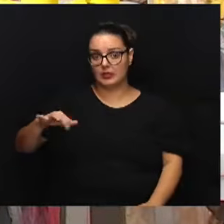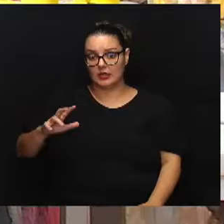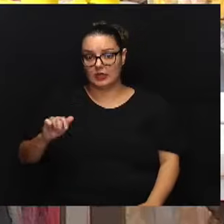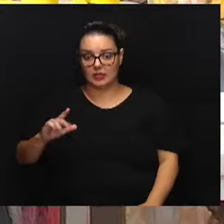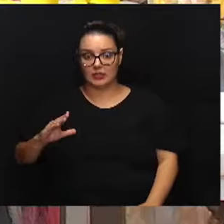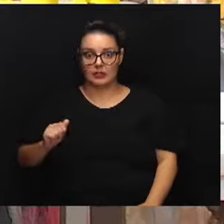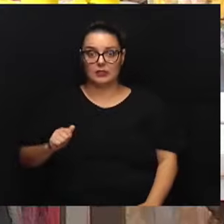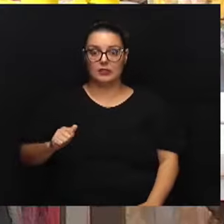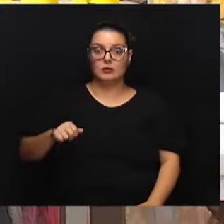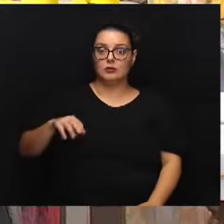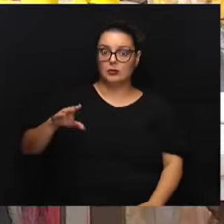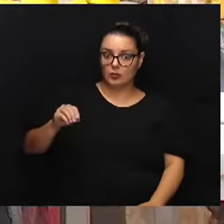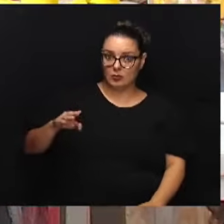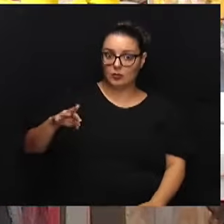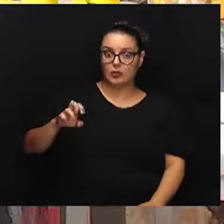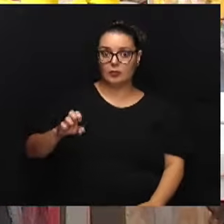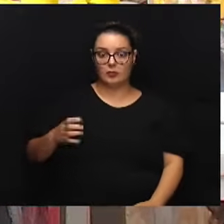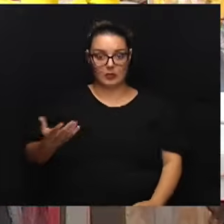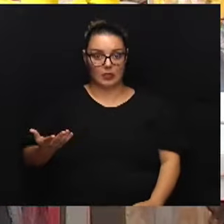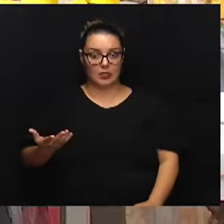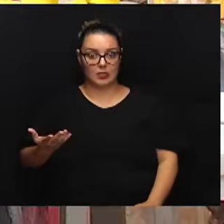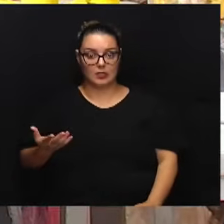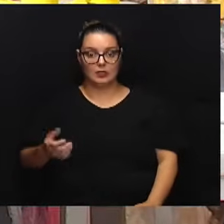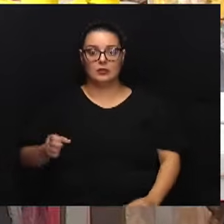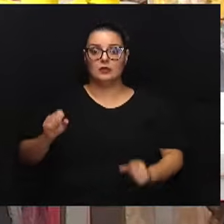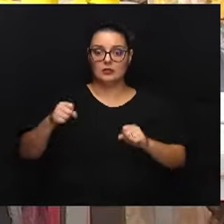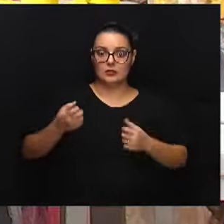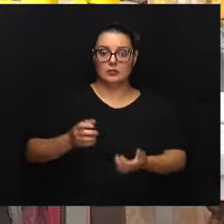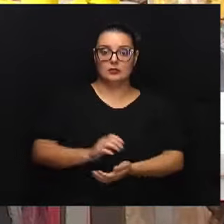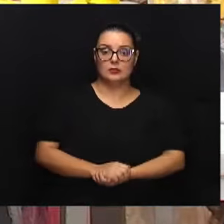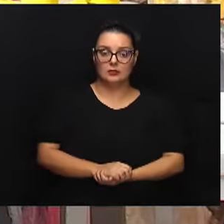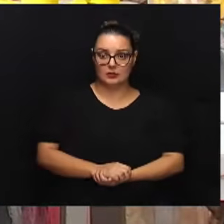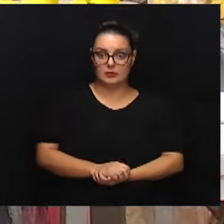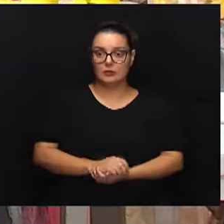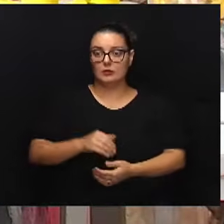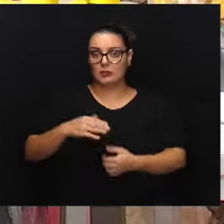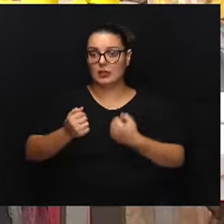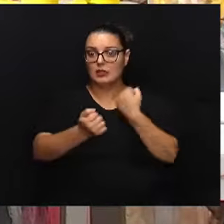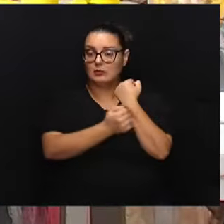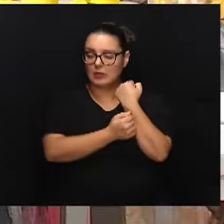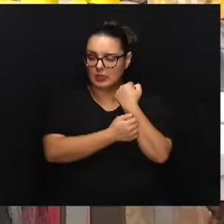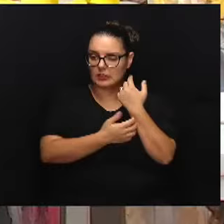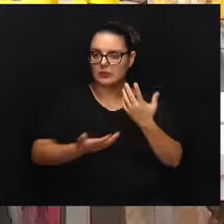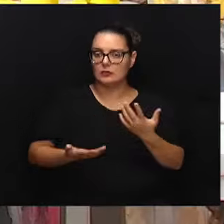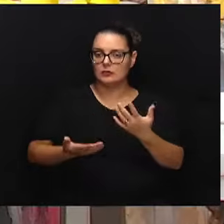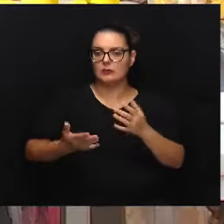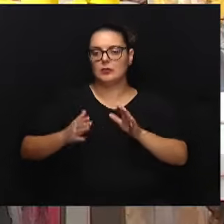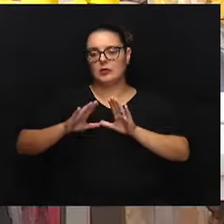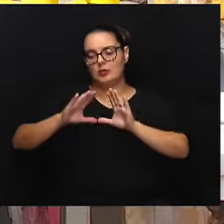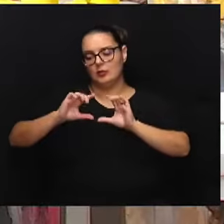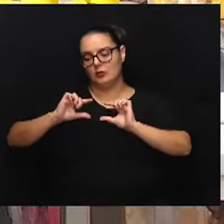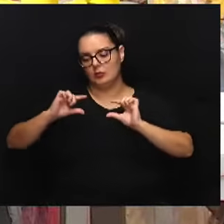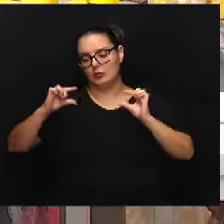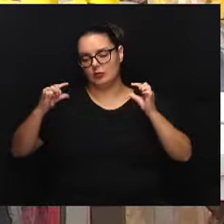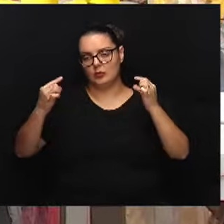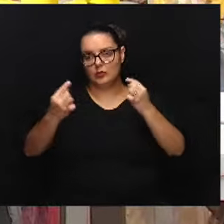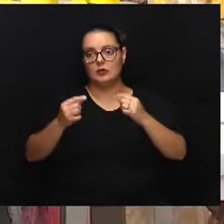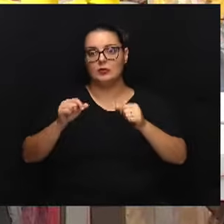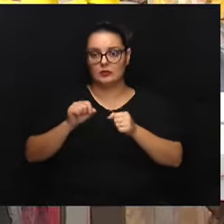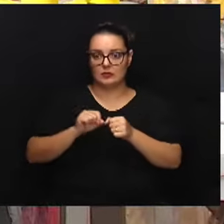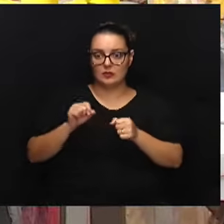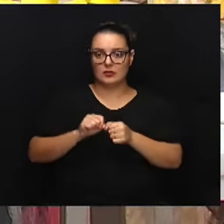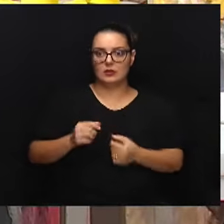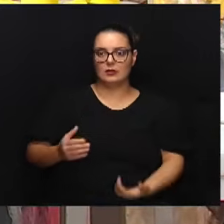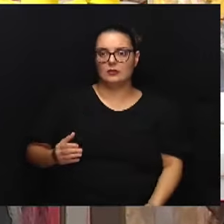um cobre, sabe? De repente esse? Isso, uma coisa mais tipo madeira, sabe? Porque aí vocês podem pintar tudo aqui e ele fica